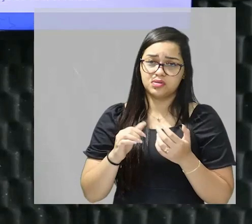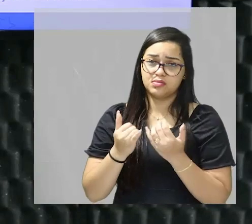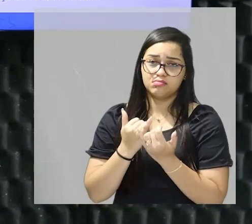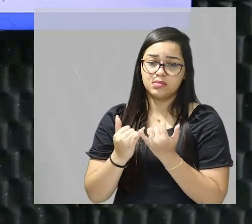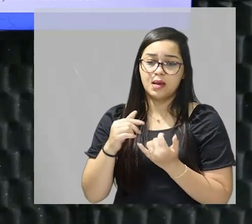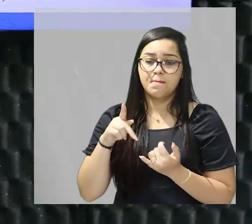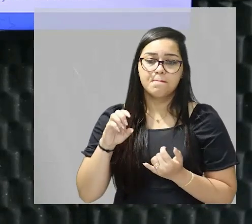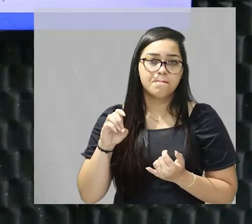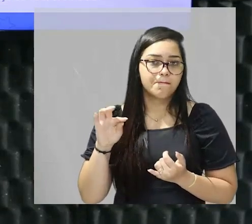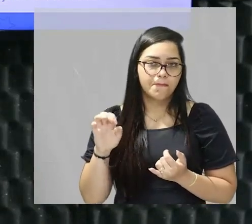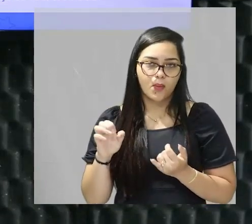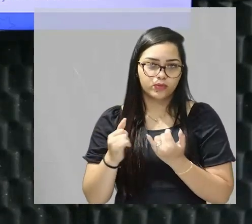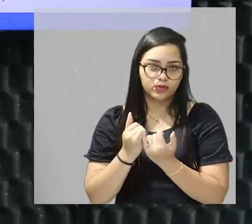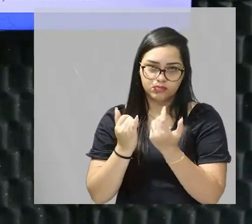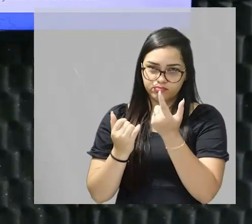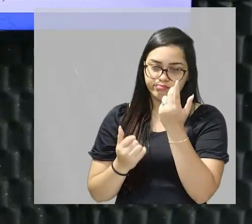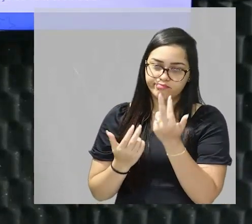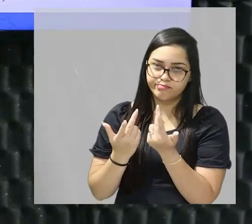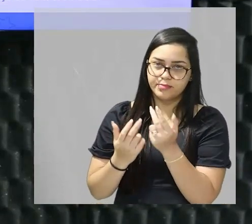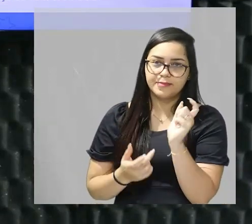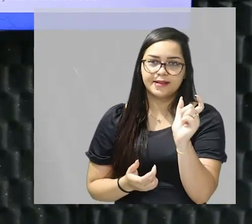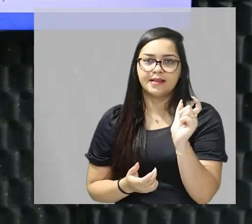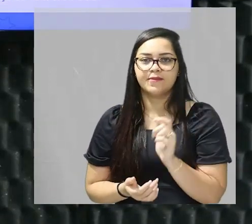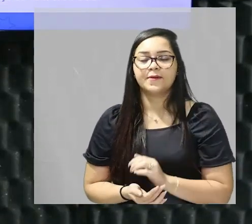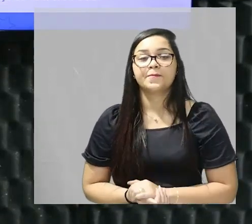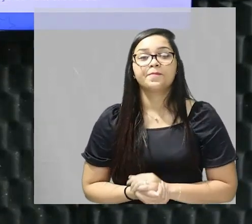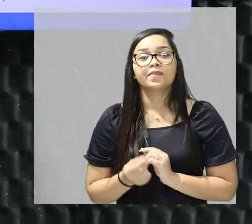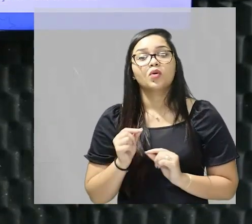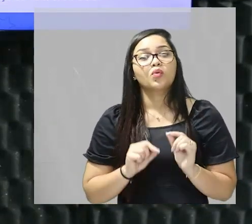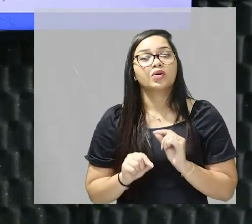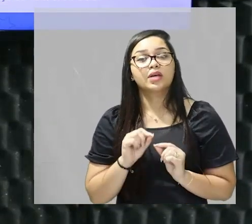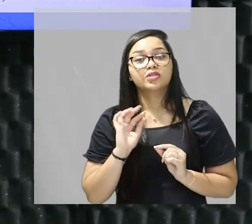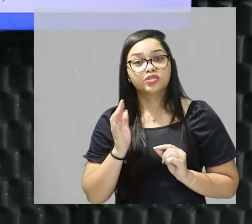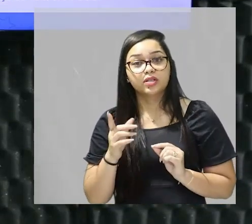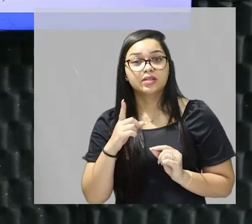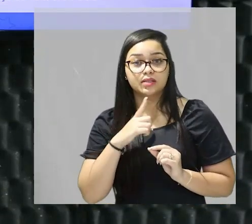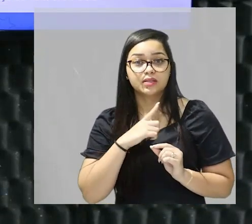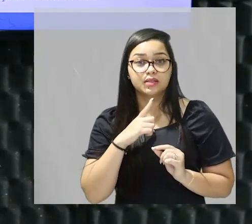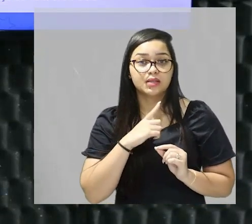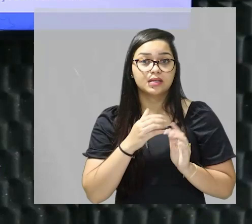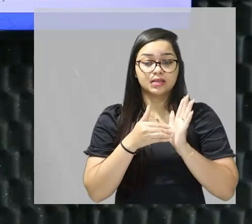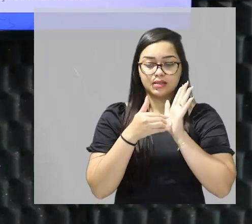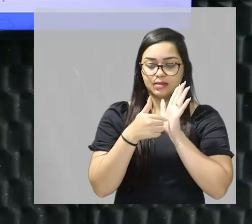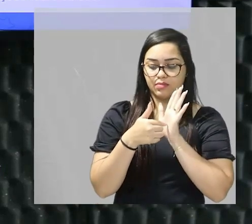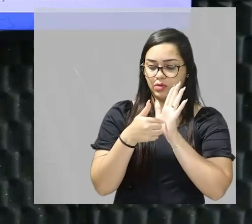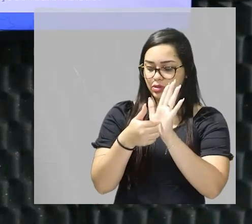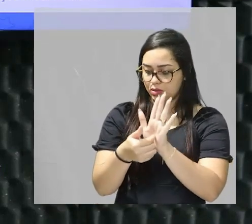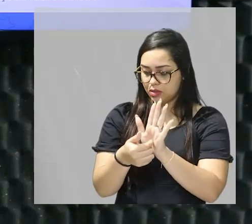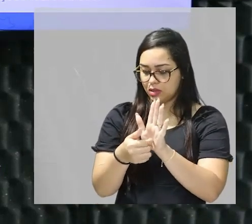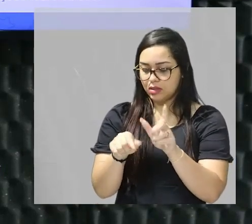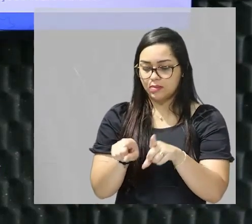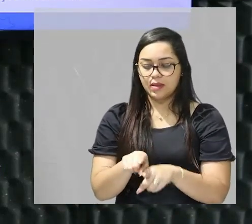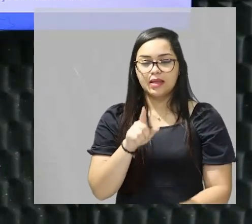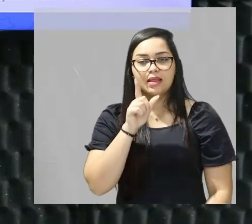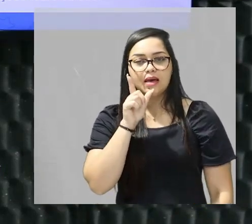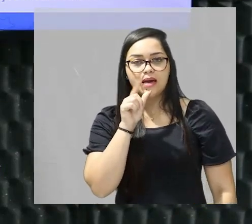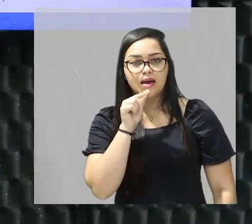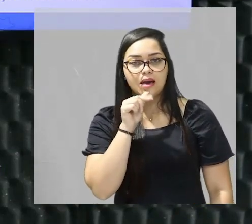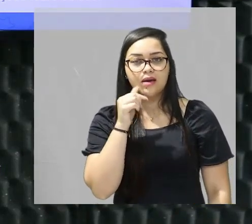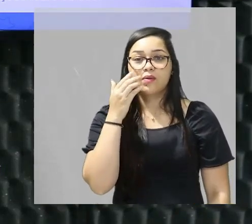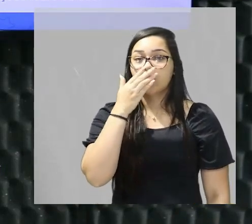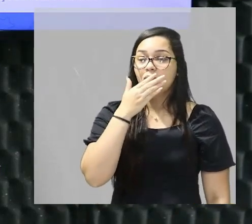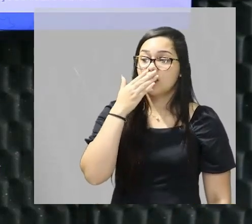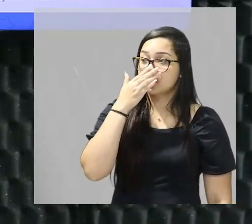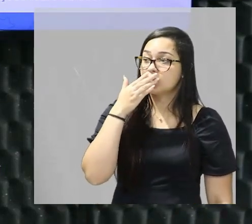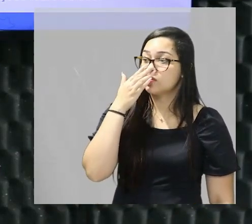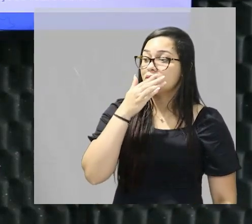sinônimos, ok? Então, vai estar sendo estabelecido entre a água e o açúcar